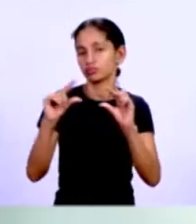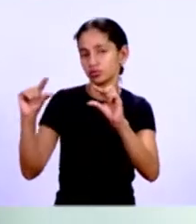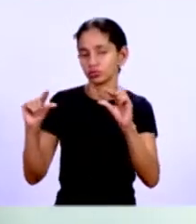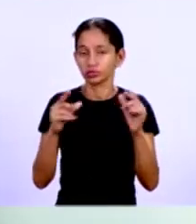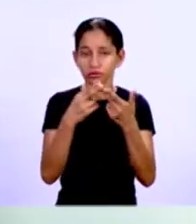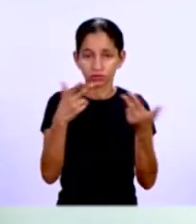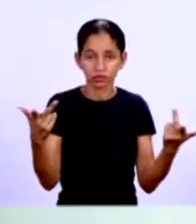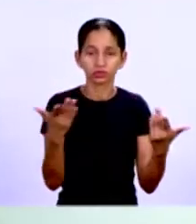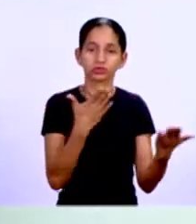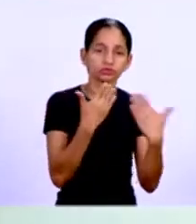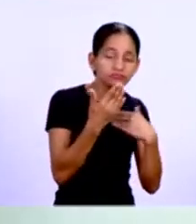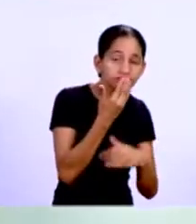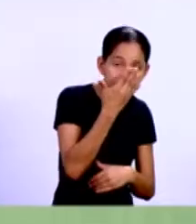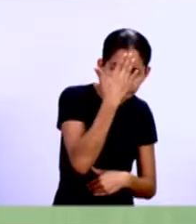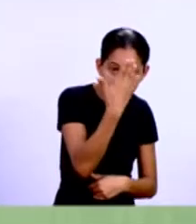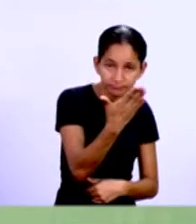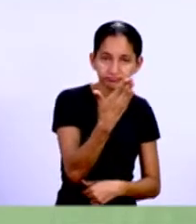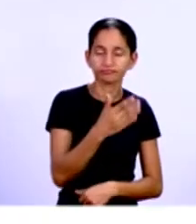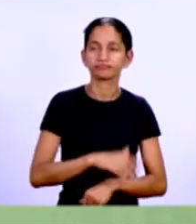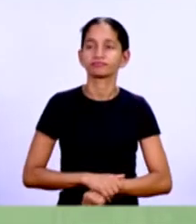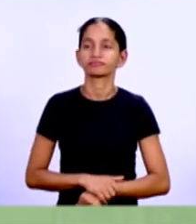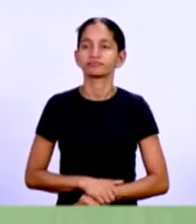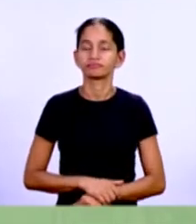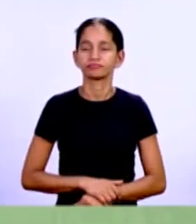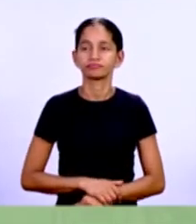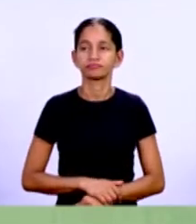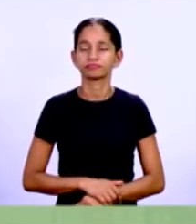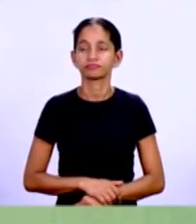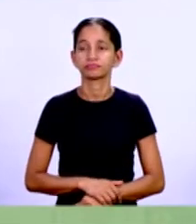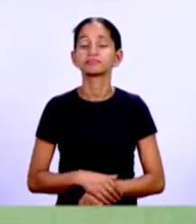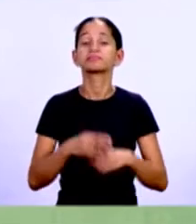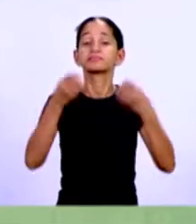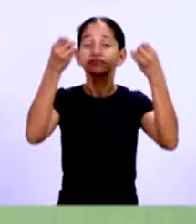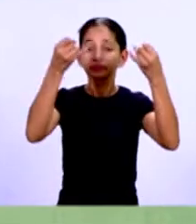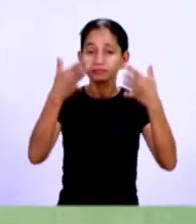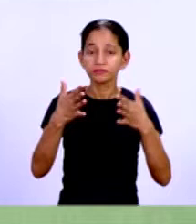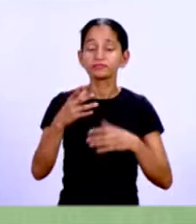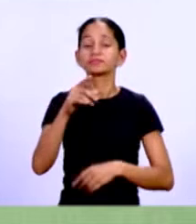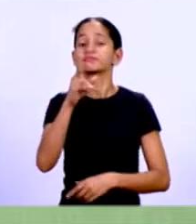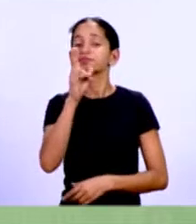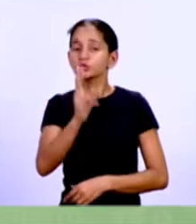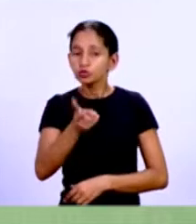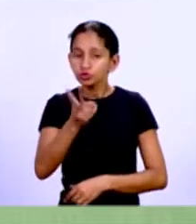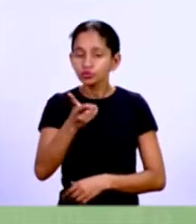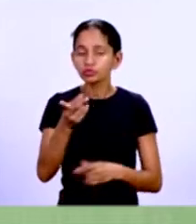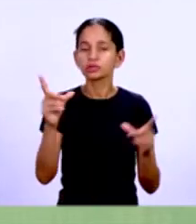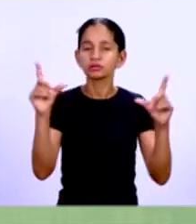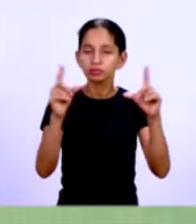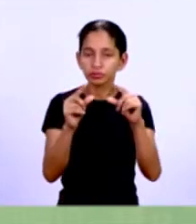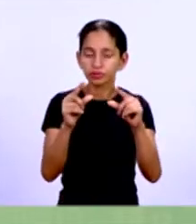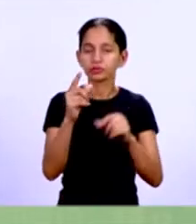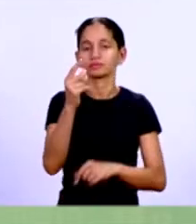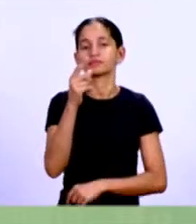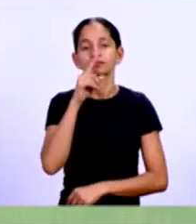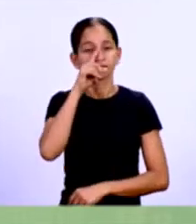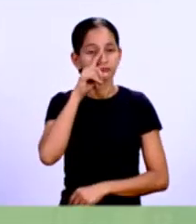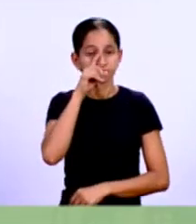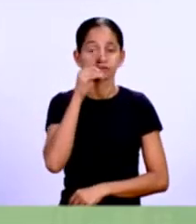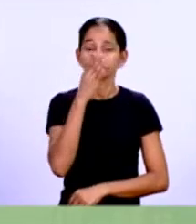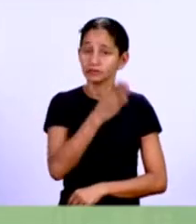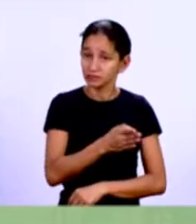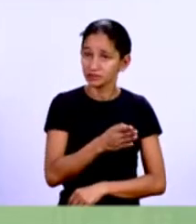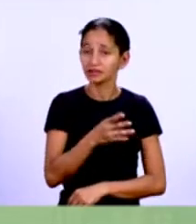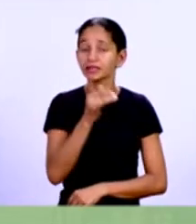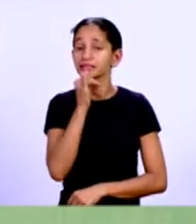obrigada pela participação. Vamos continuar com o slide? Falando ainda de mitigação de risco. Em caso de